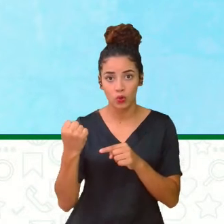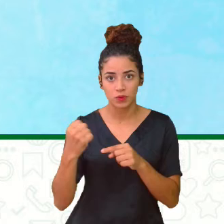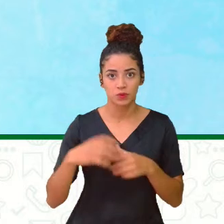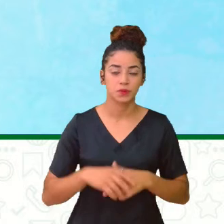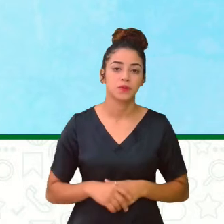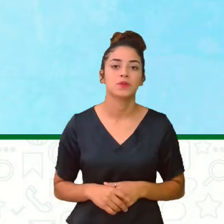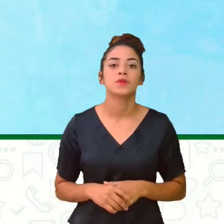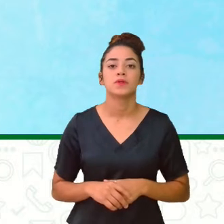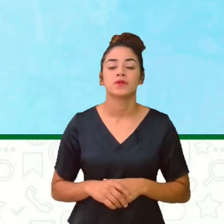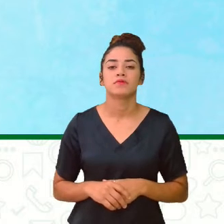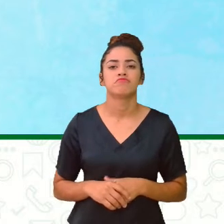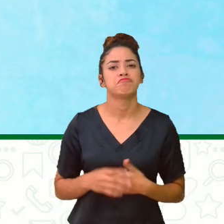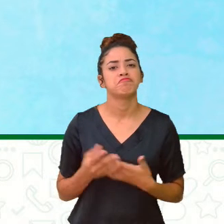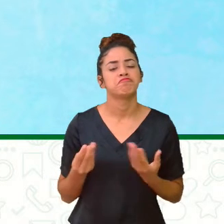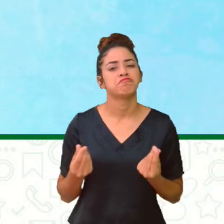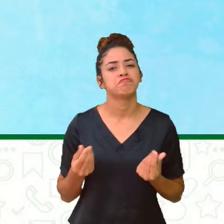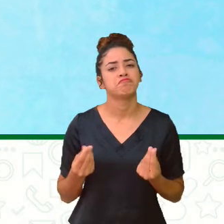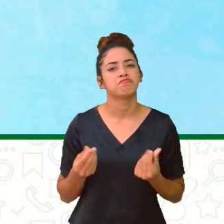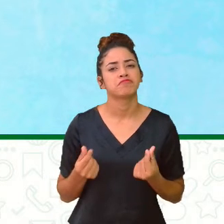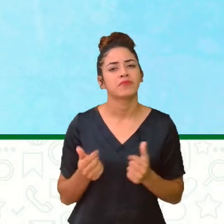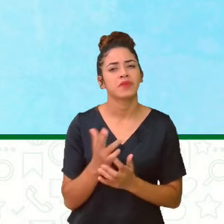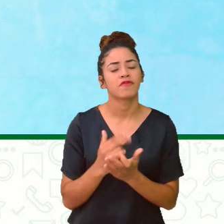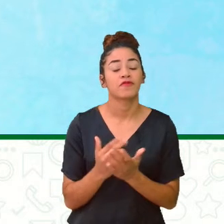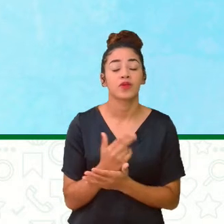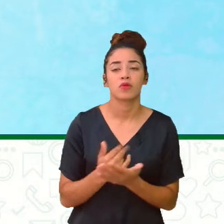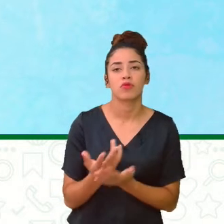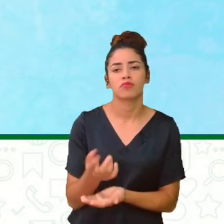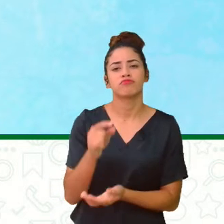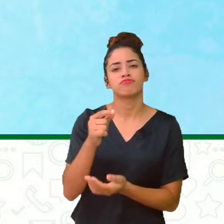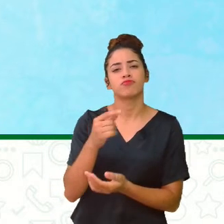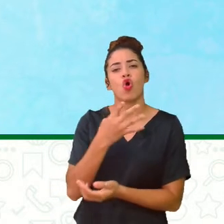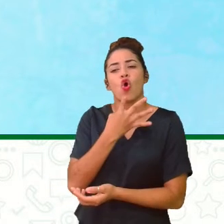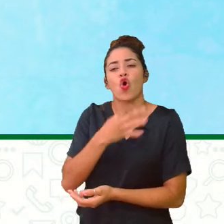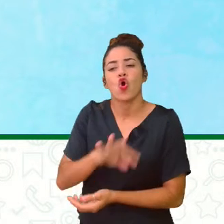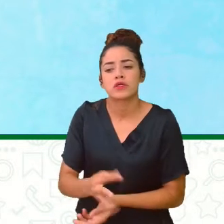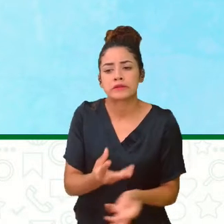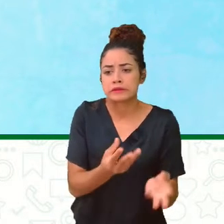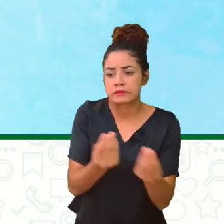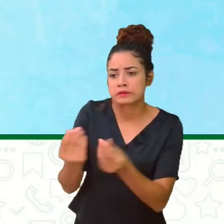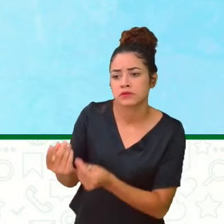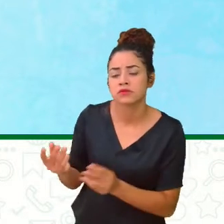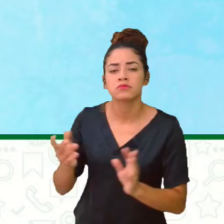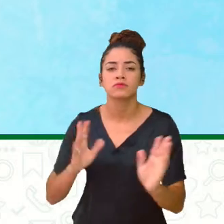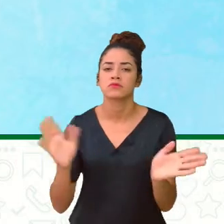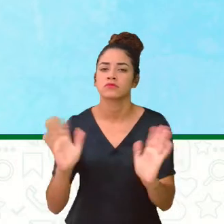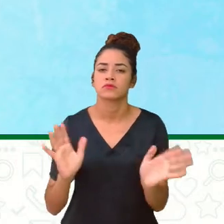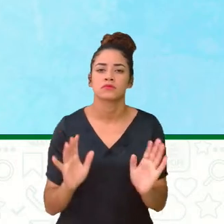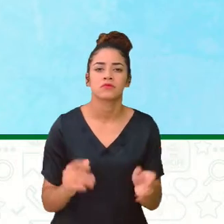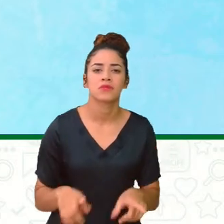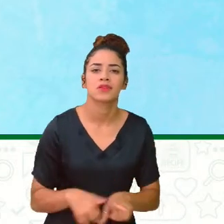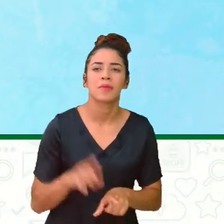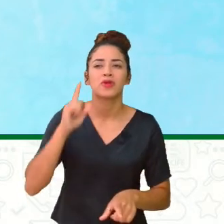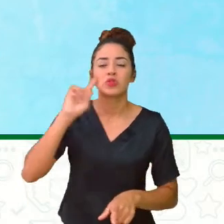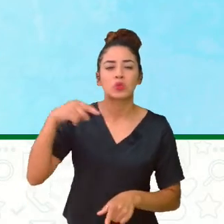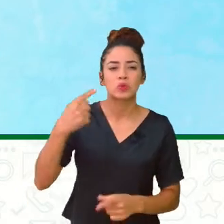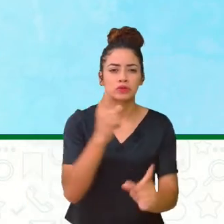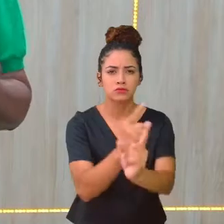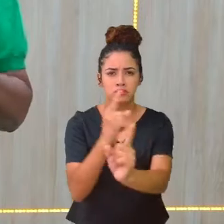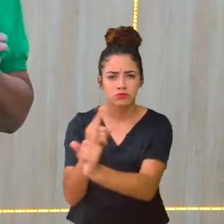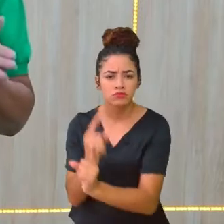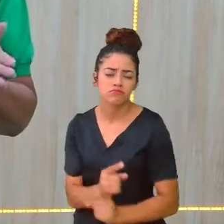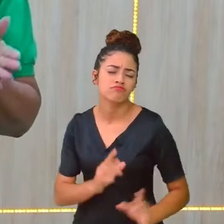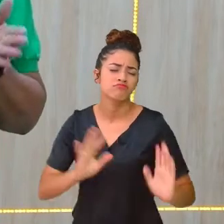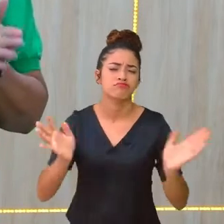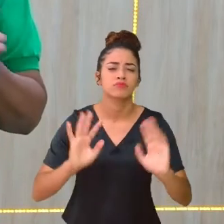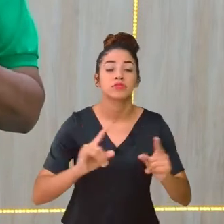reta. E aí? Essa figura não é muito conhecida, a gente também não encontra muito no nosso cotidiano. Mas